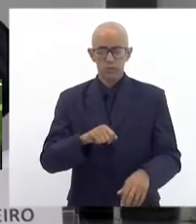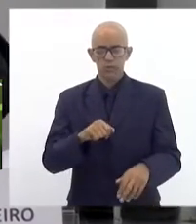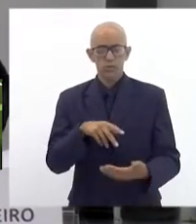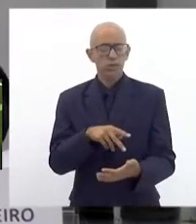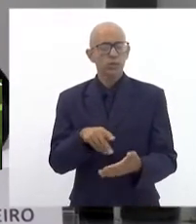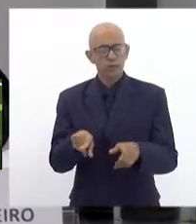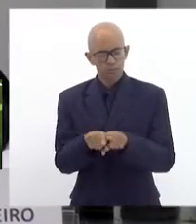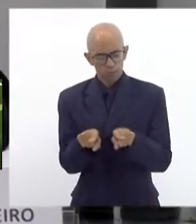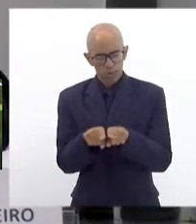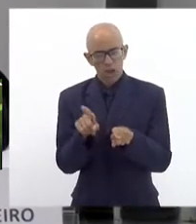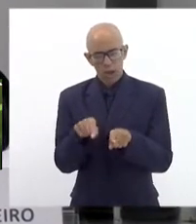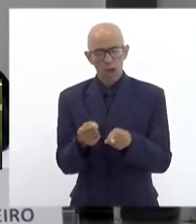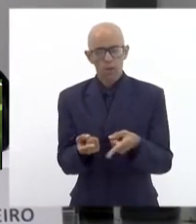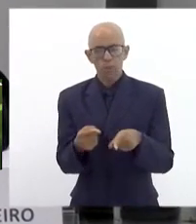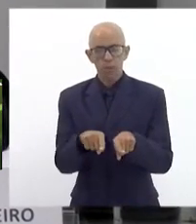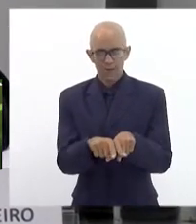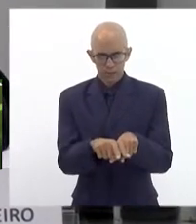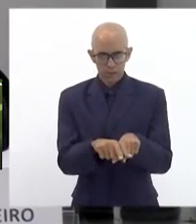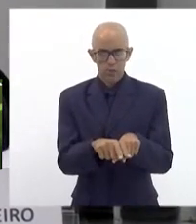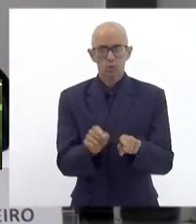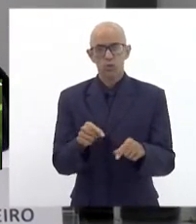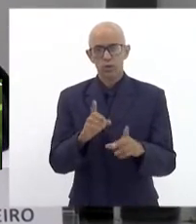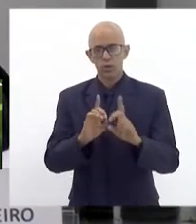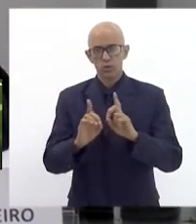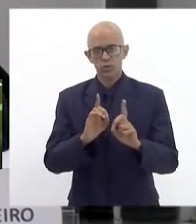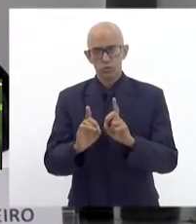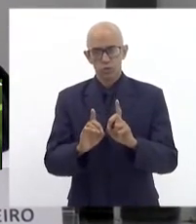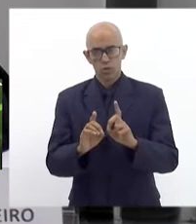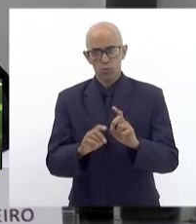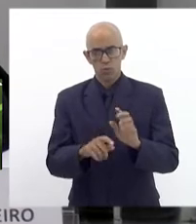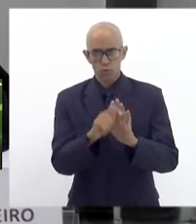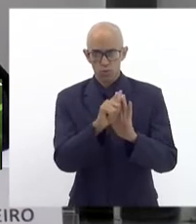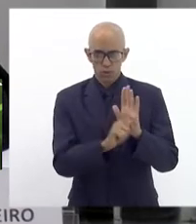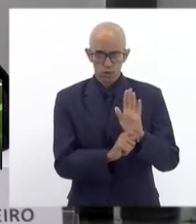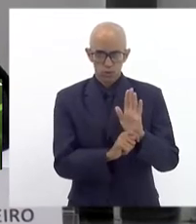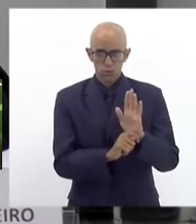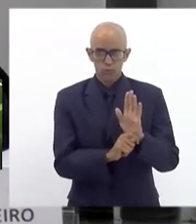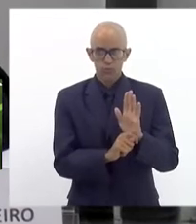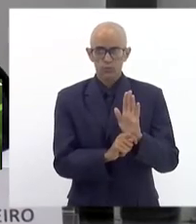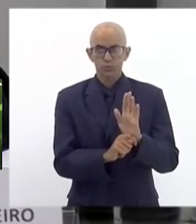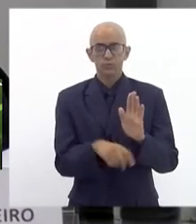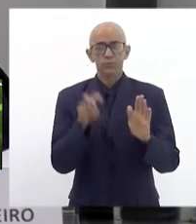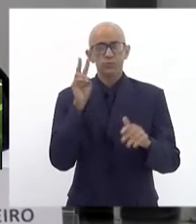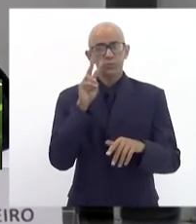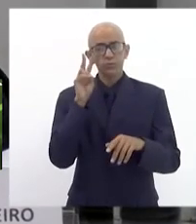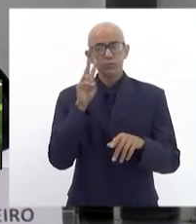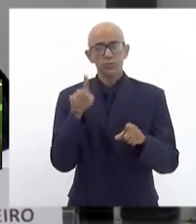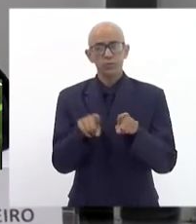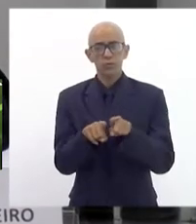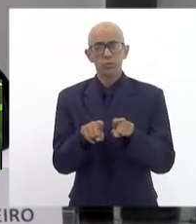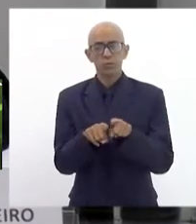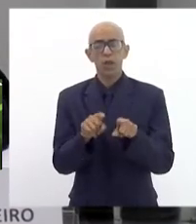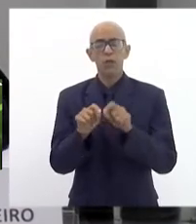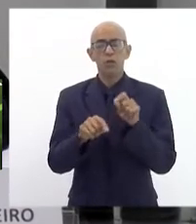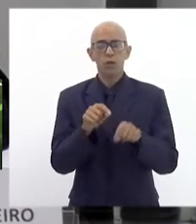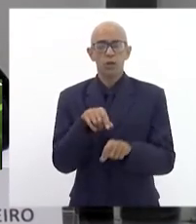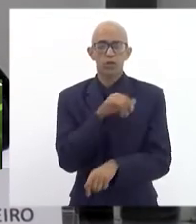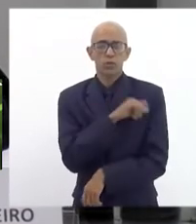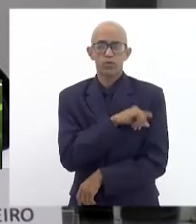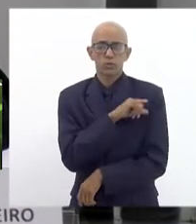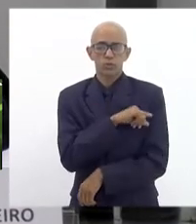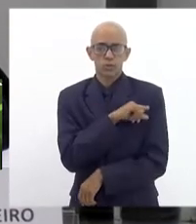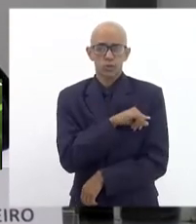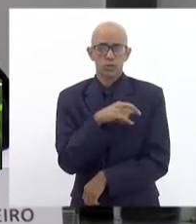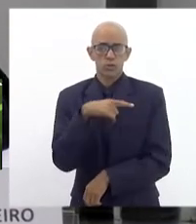parceiro também na discussão desse texto. Lembro que a gente tem em vigor no Estado do Rio de Janeiro um